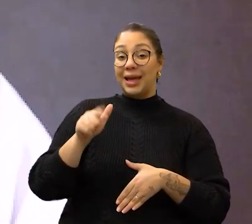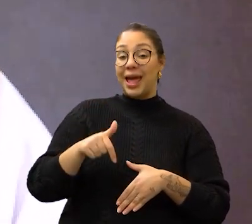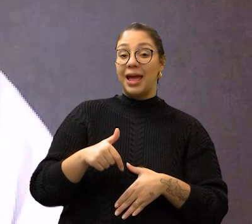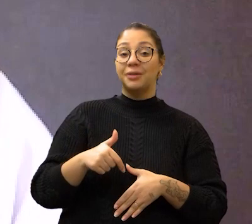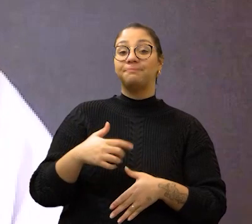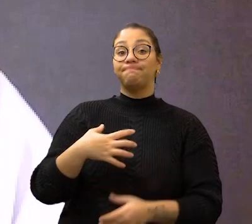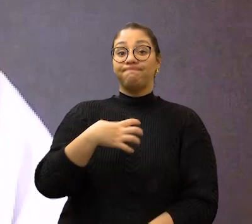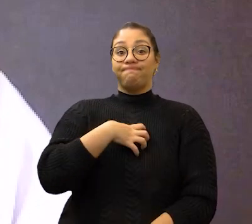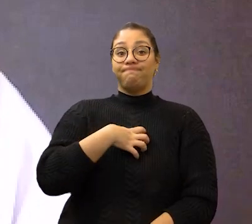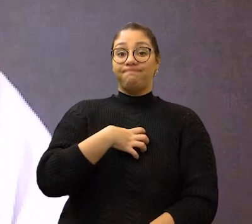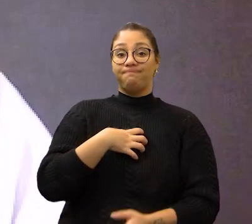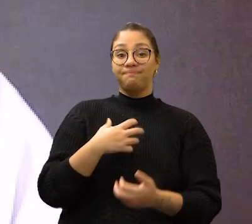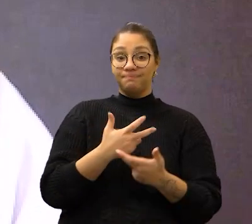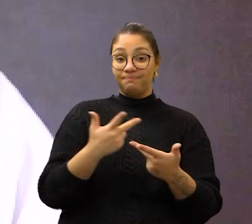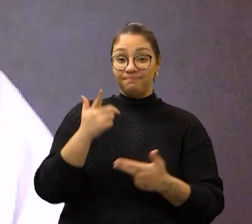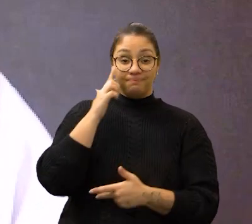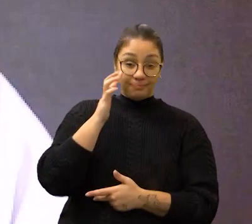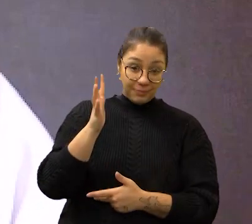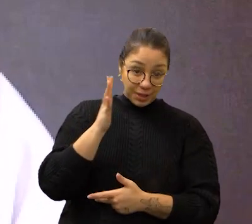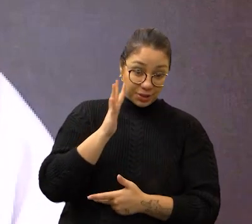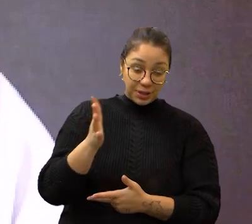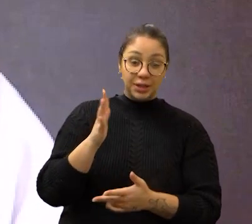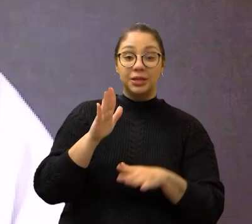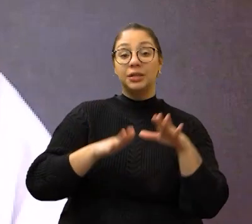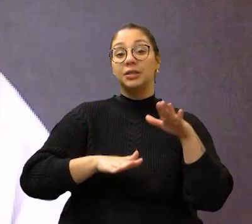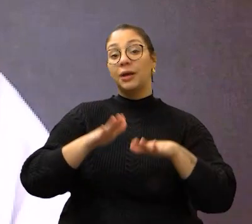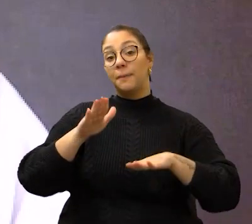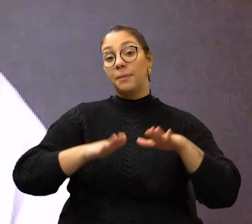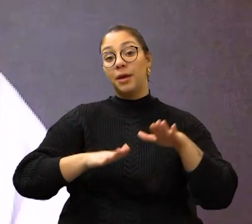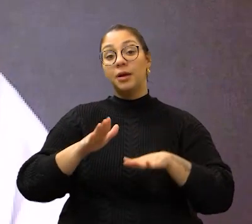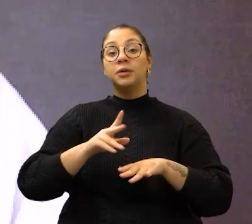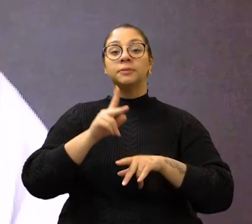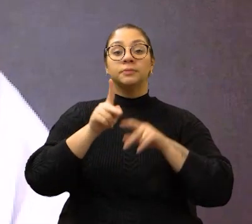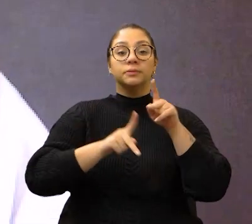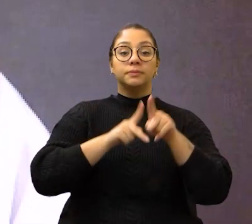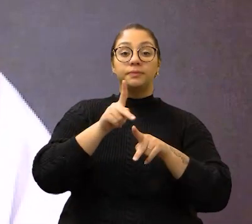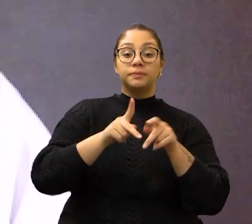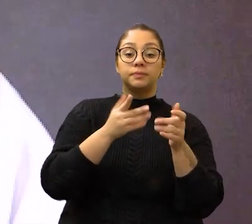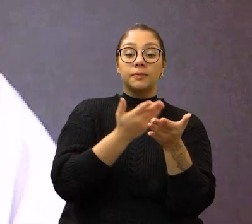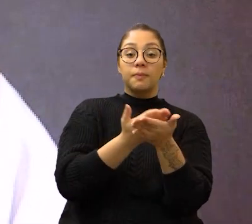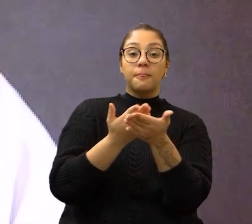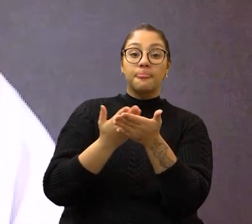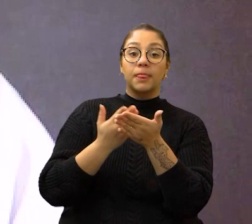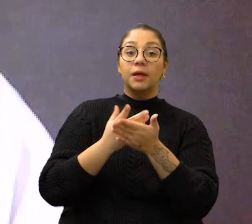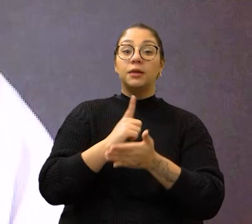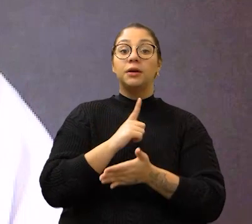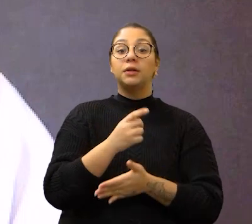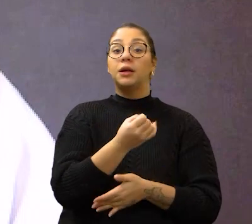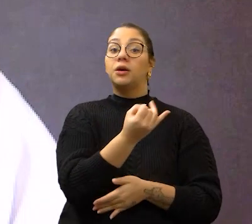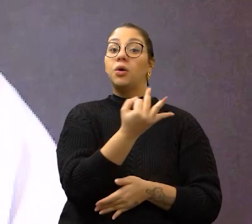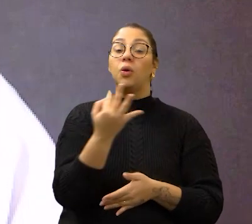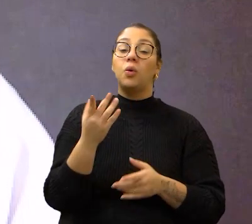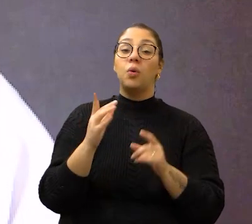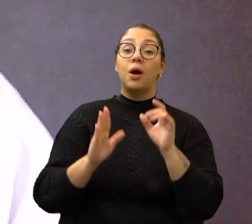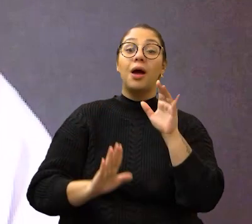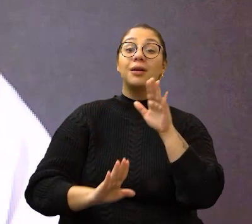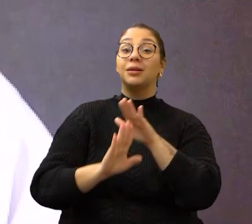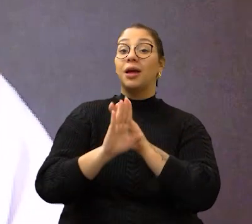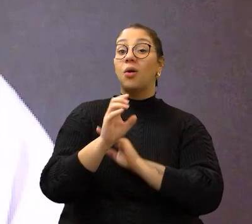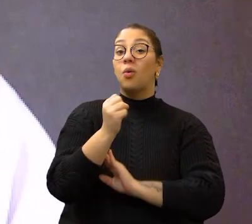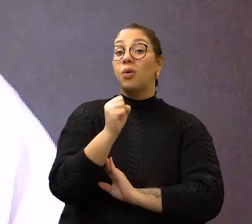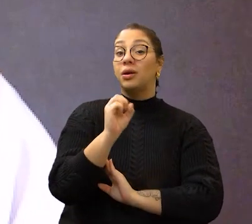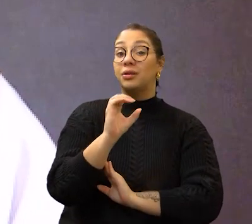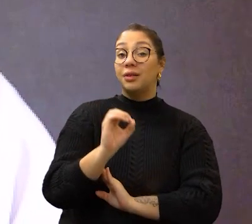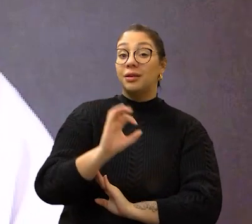sintomáticos. Para se ter ideia, dependendo da população estudada, mas nós temos dados que mostram que até 80%